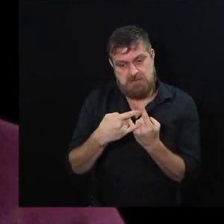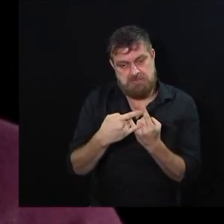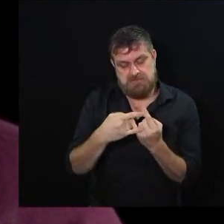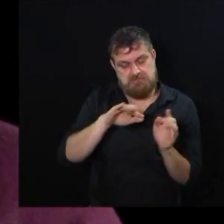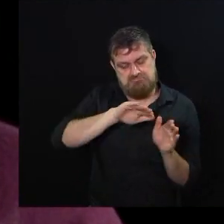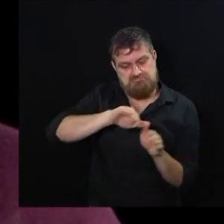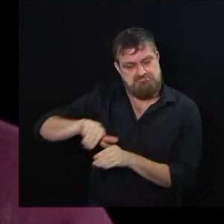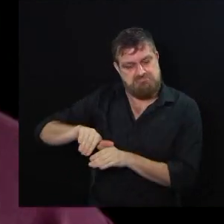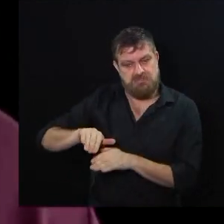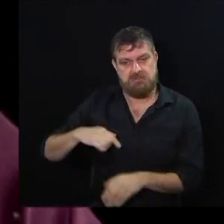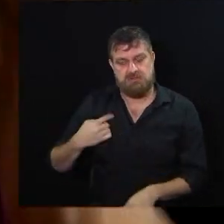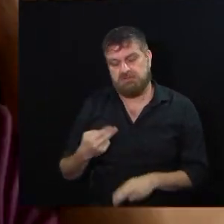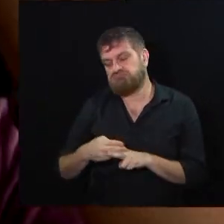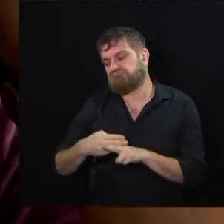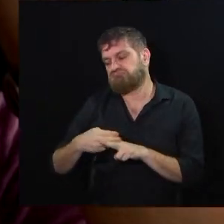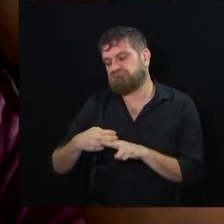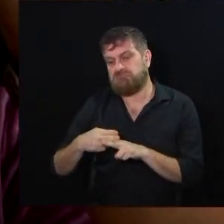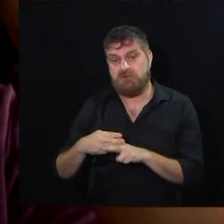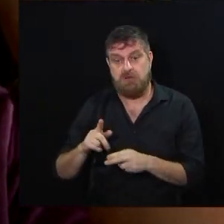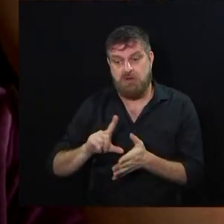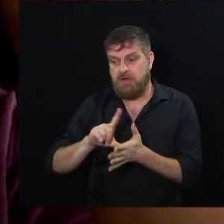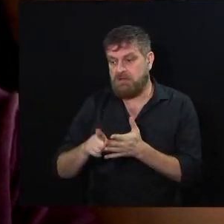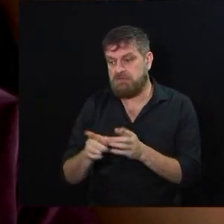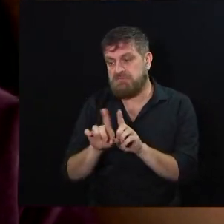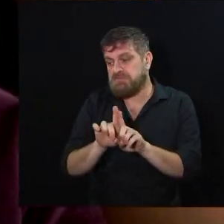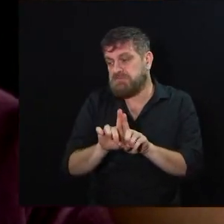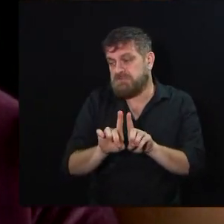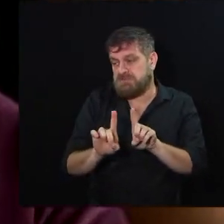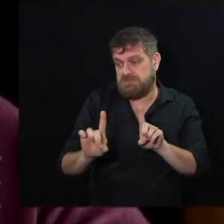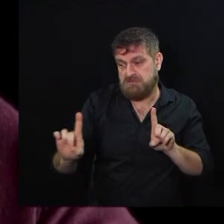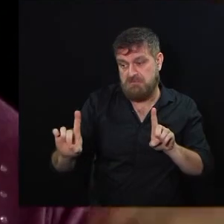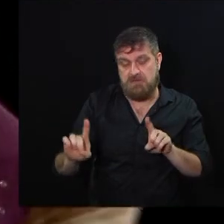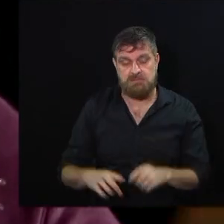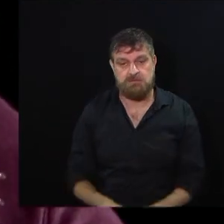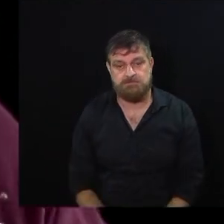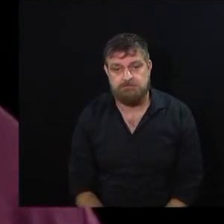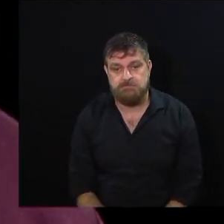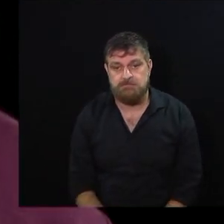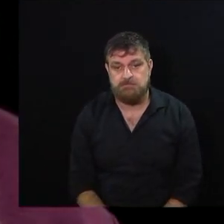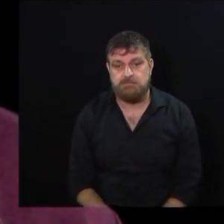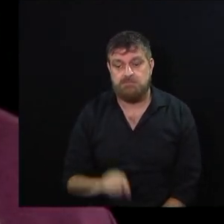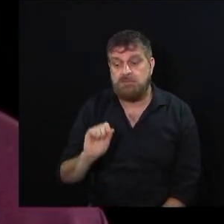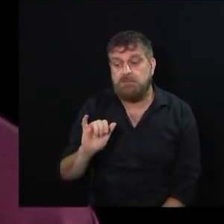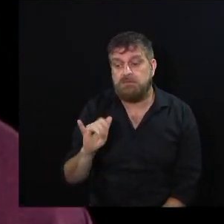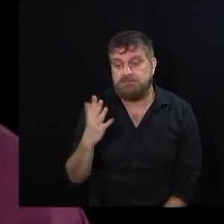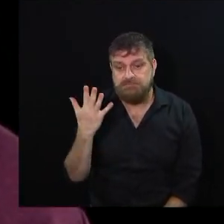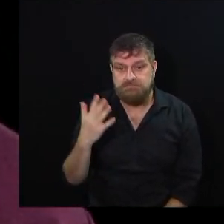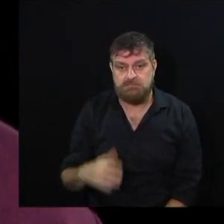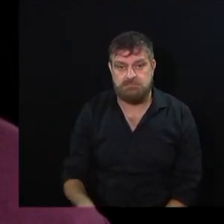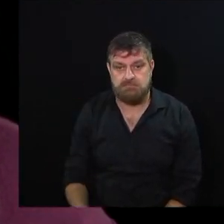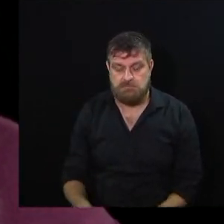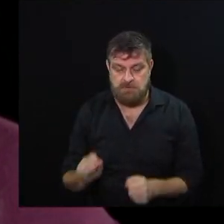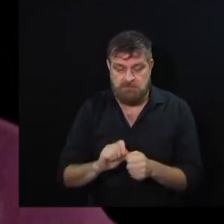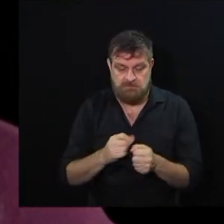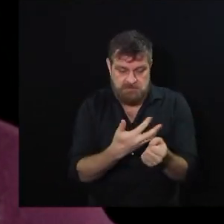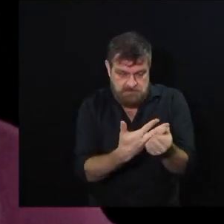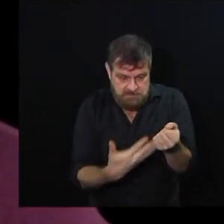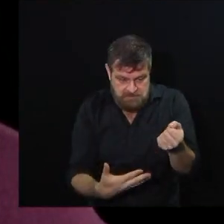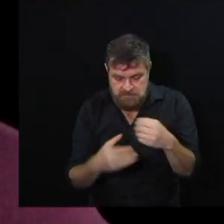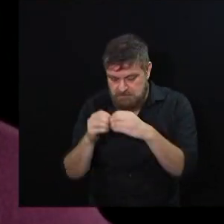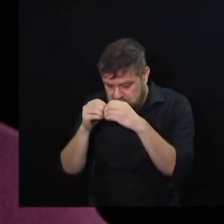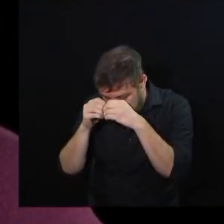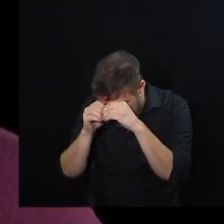a gente não deu certo, separamos nós dois. Aí, quando eu fiz esse exame, né? Eu não